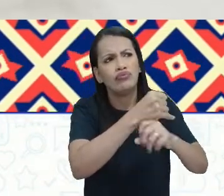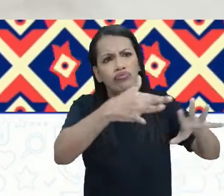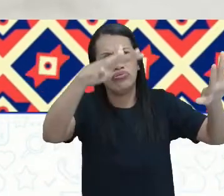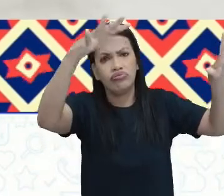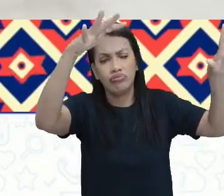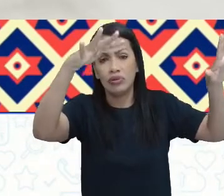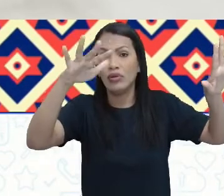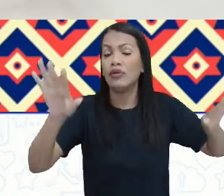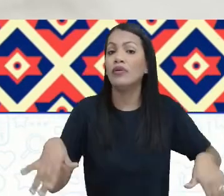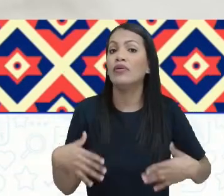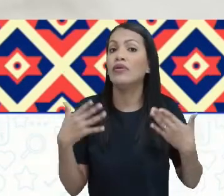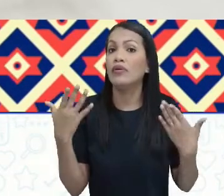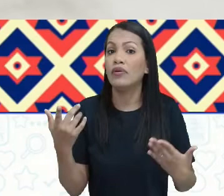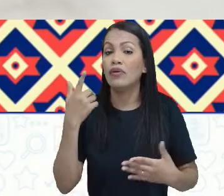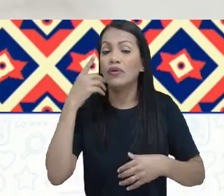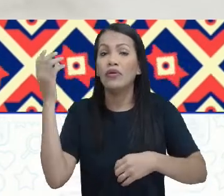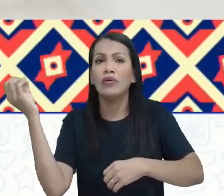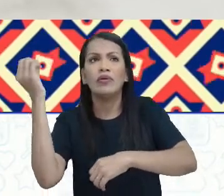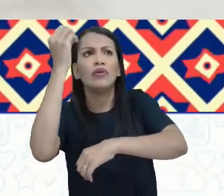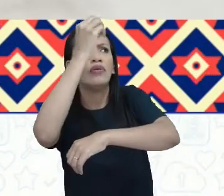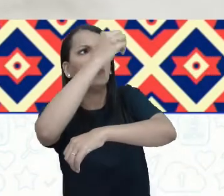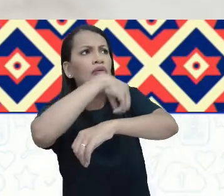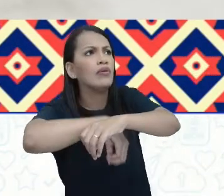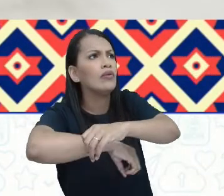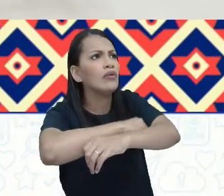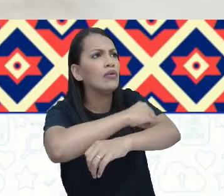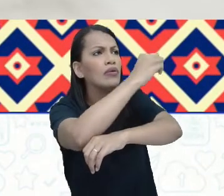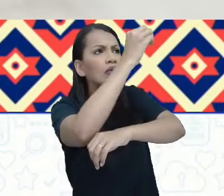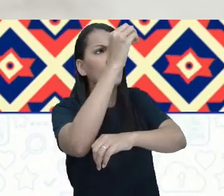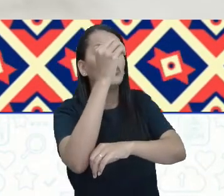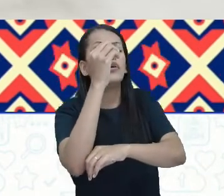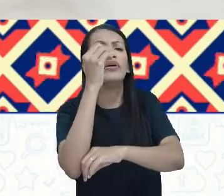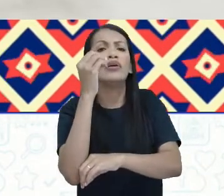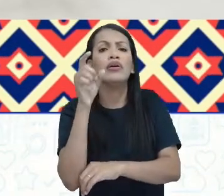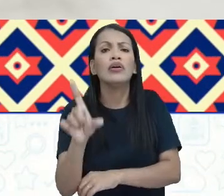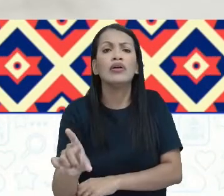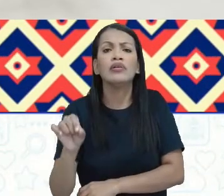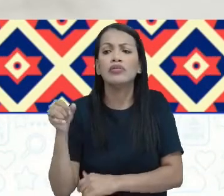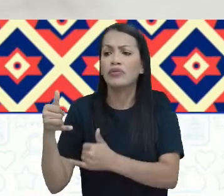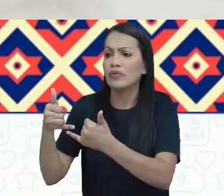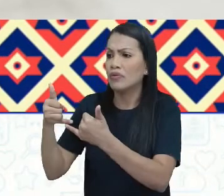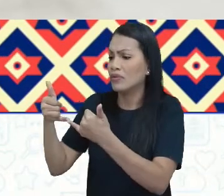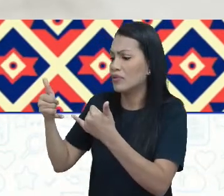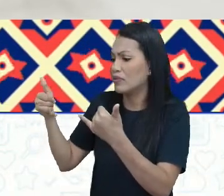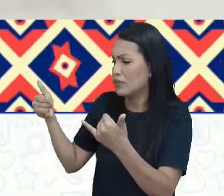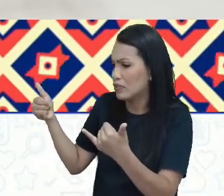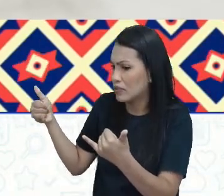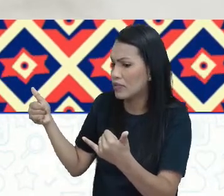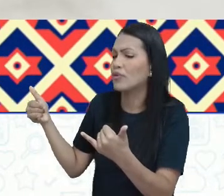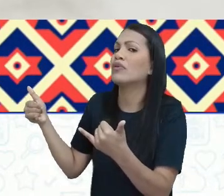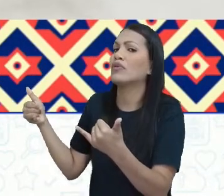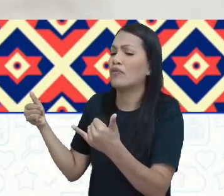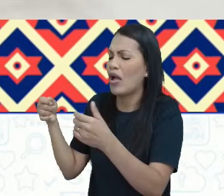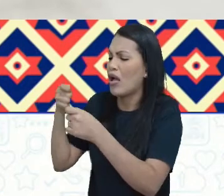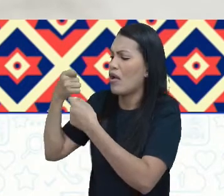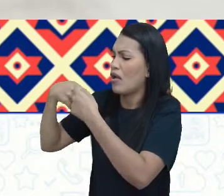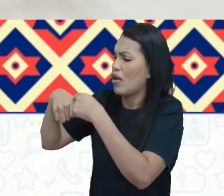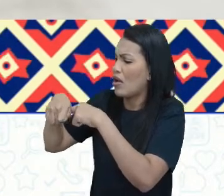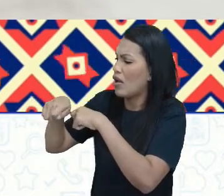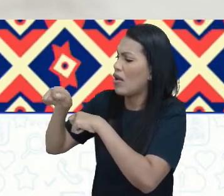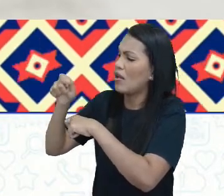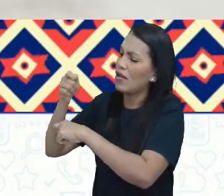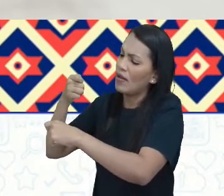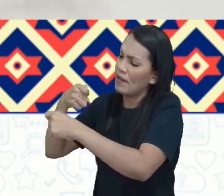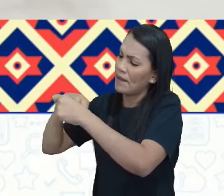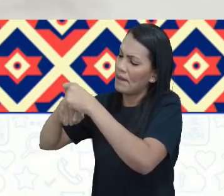se ouvisse a chegada do sol, a moça escolheu uma linha clara e foi passando-a devagar entre os fios. Delicado